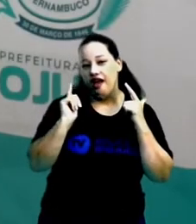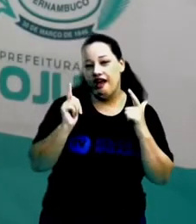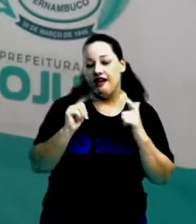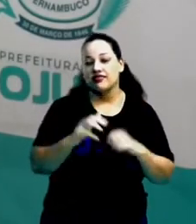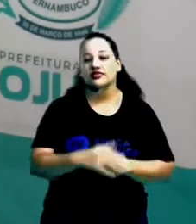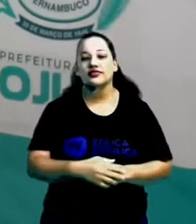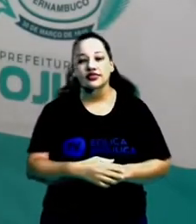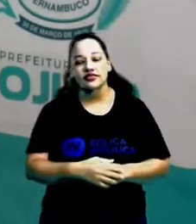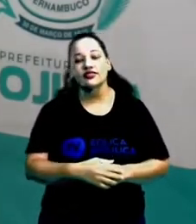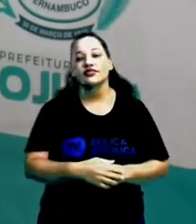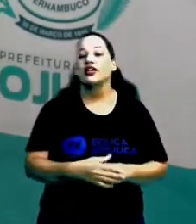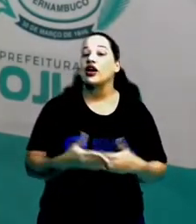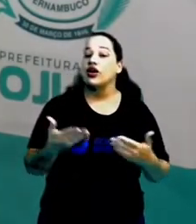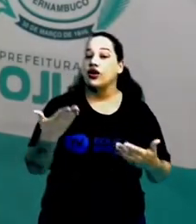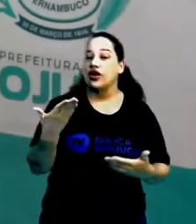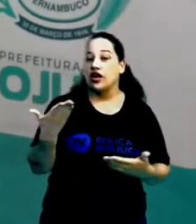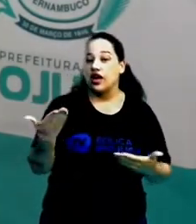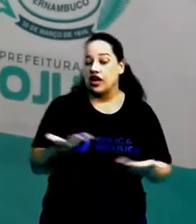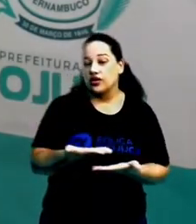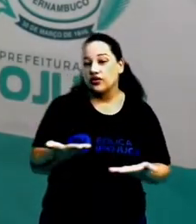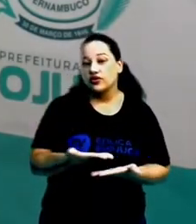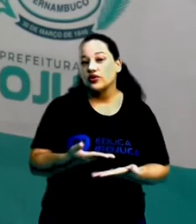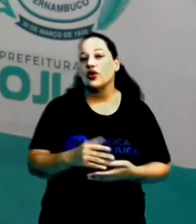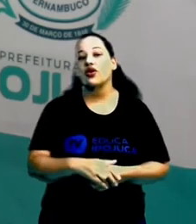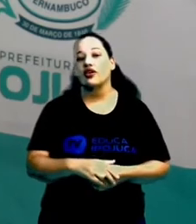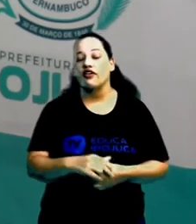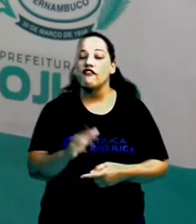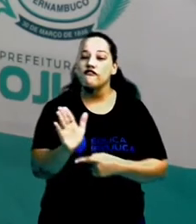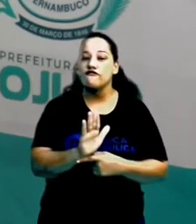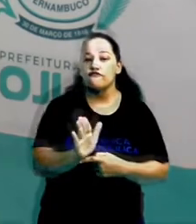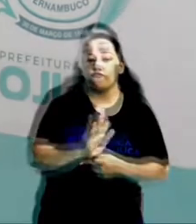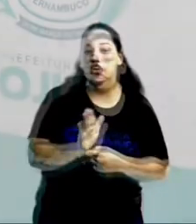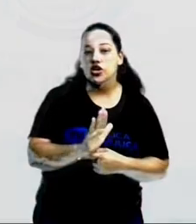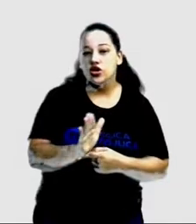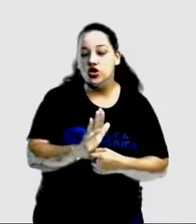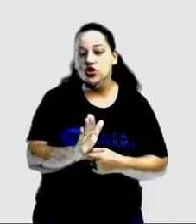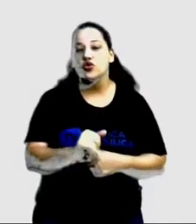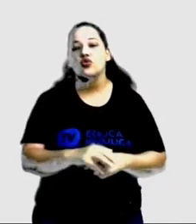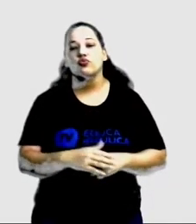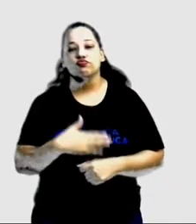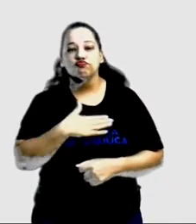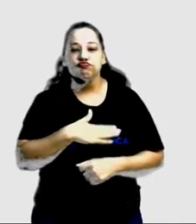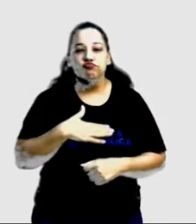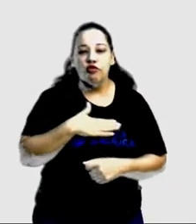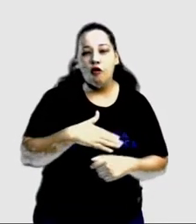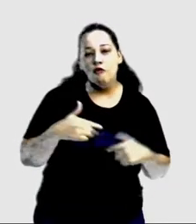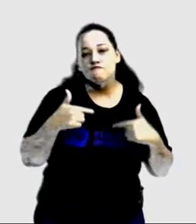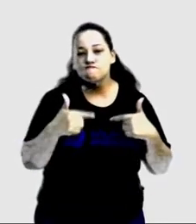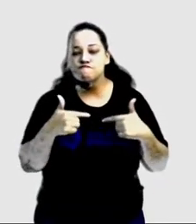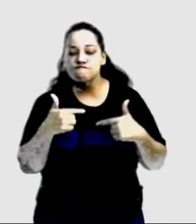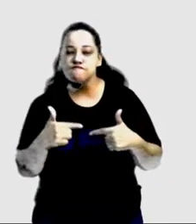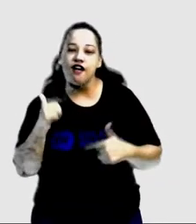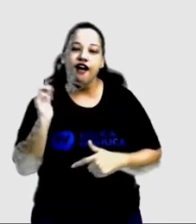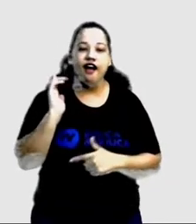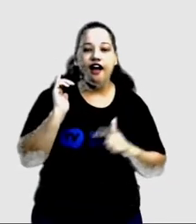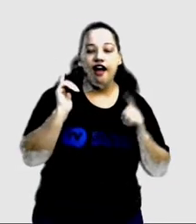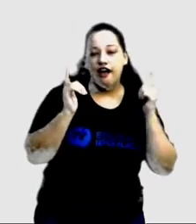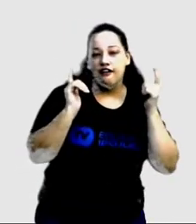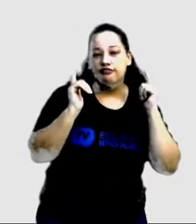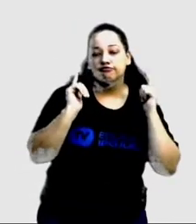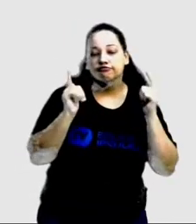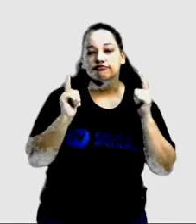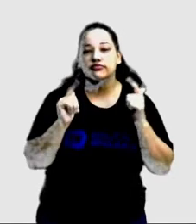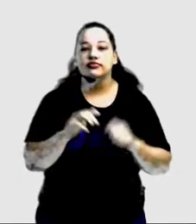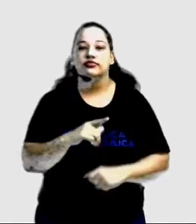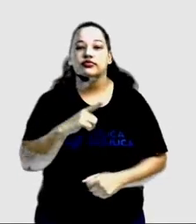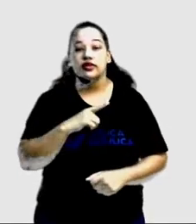próximo vai ser Adventure, ou seja, os filmes de aventura, que na minha época, o popular eram os filmes